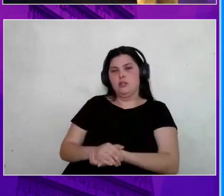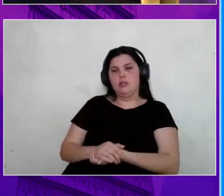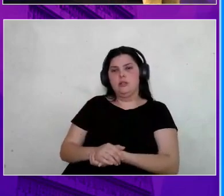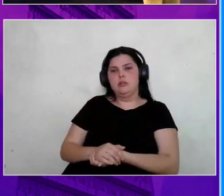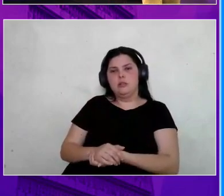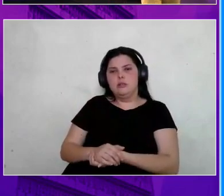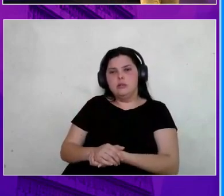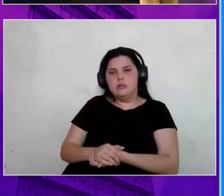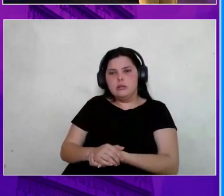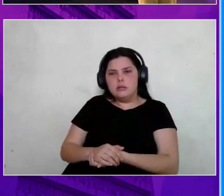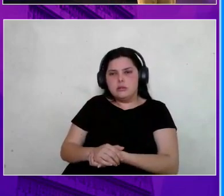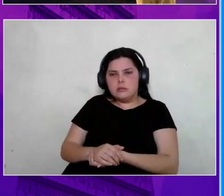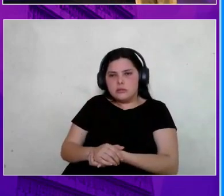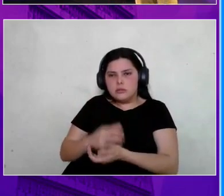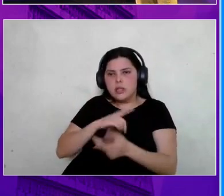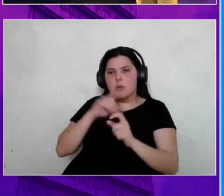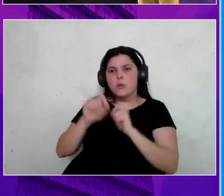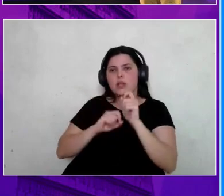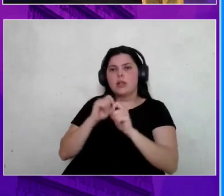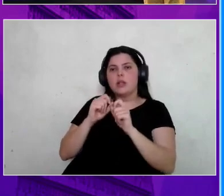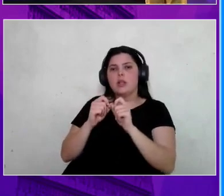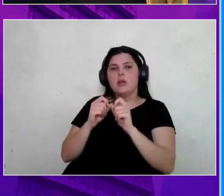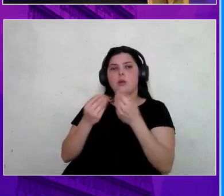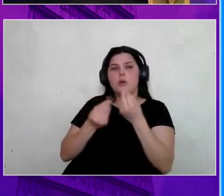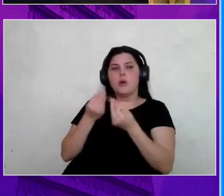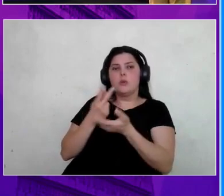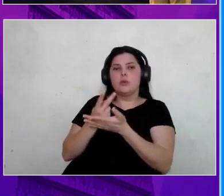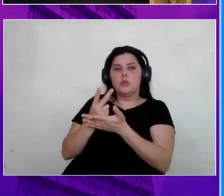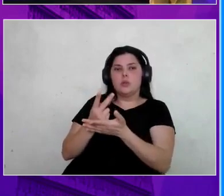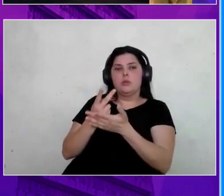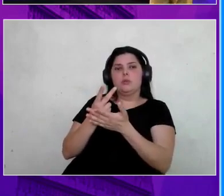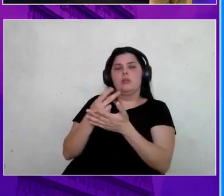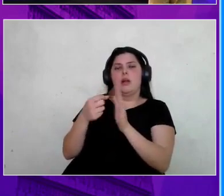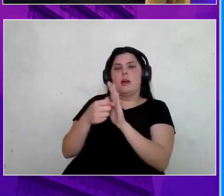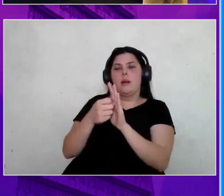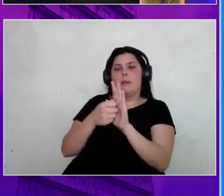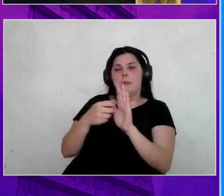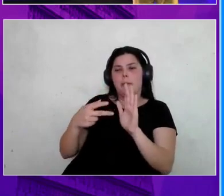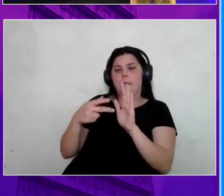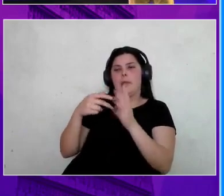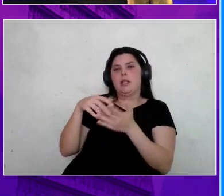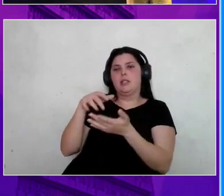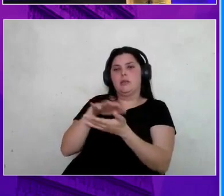Temos também a latência da aplicação que pode ser medida de forma bem precisa.